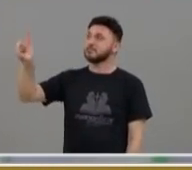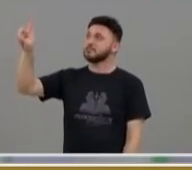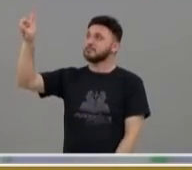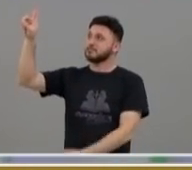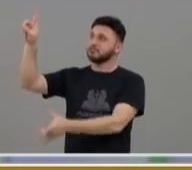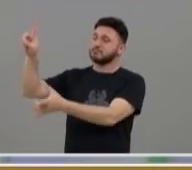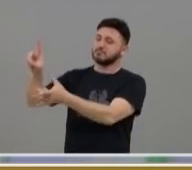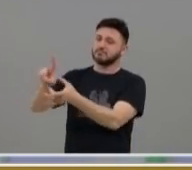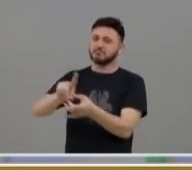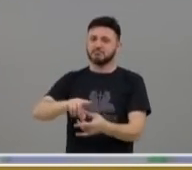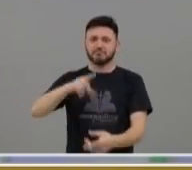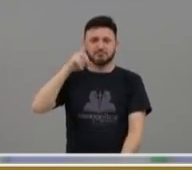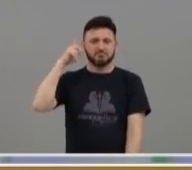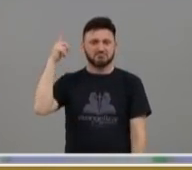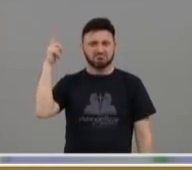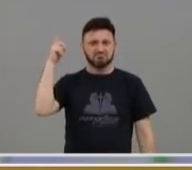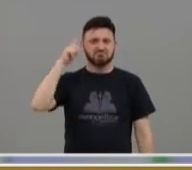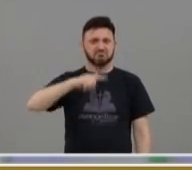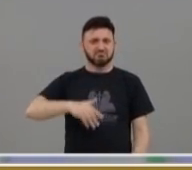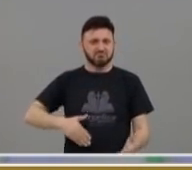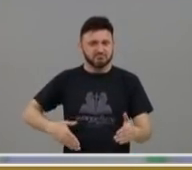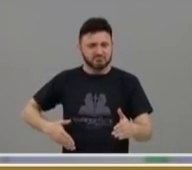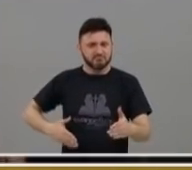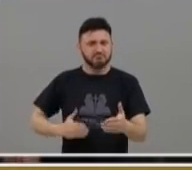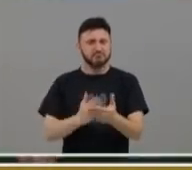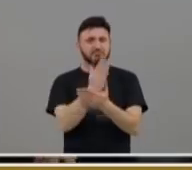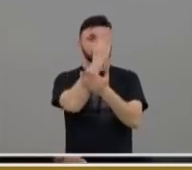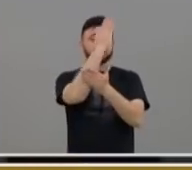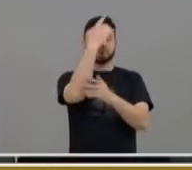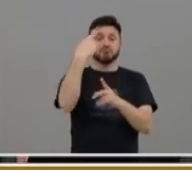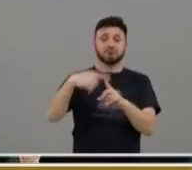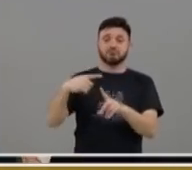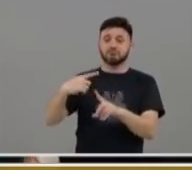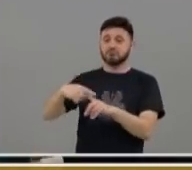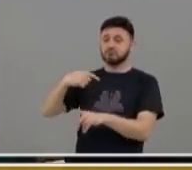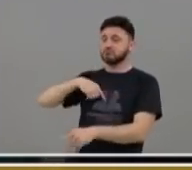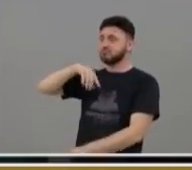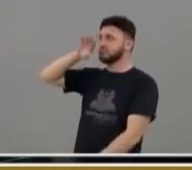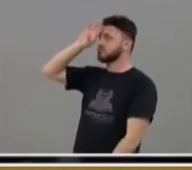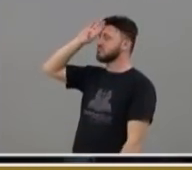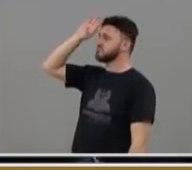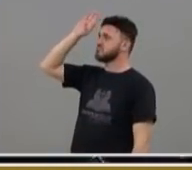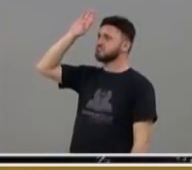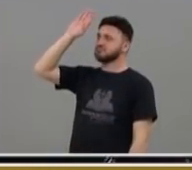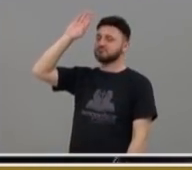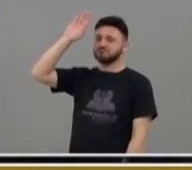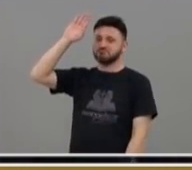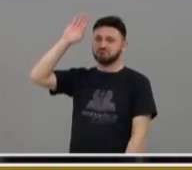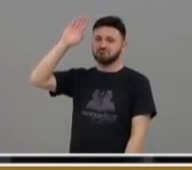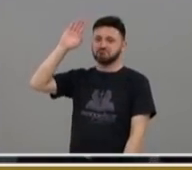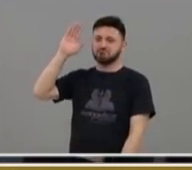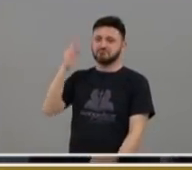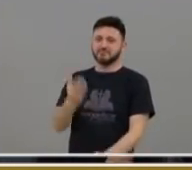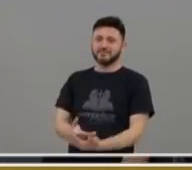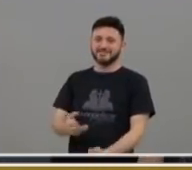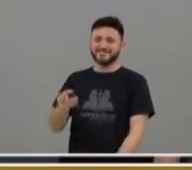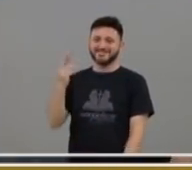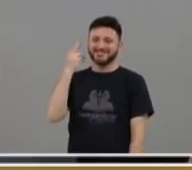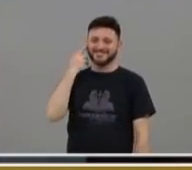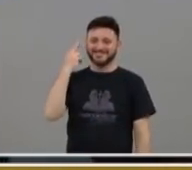E diga, pois confio no Senhor.